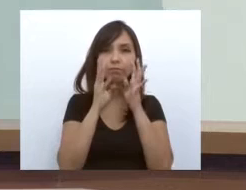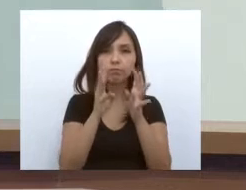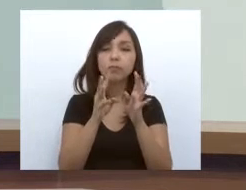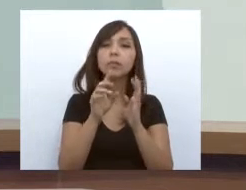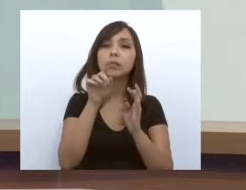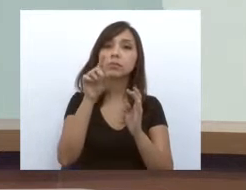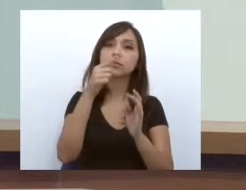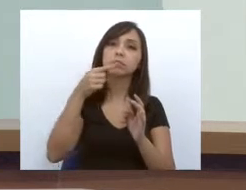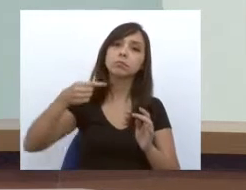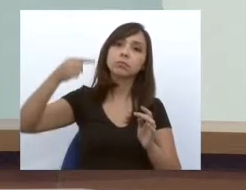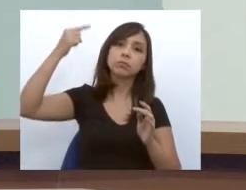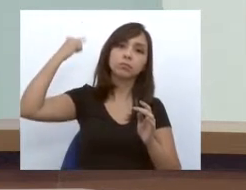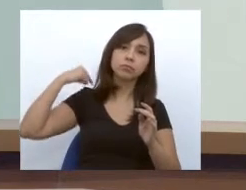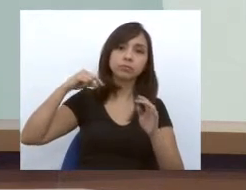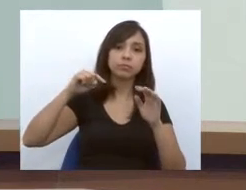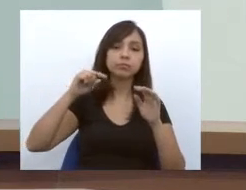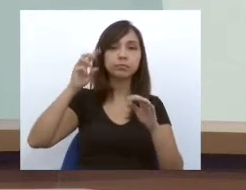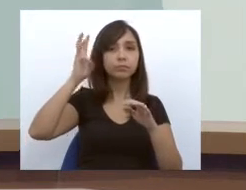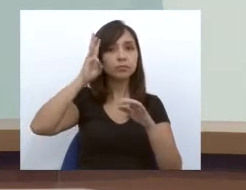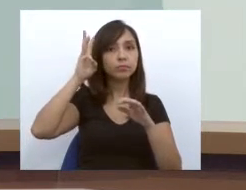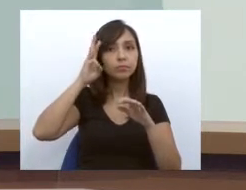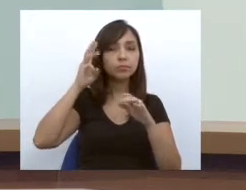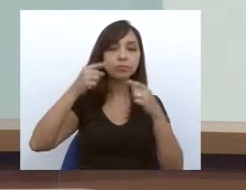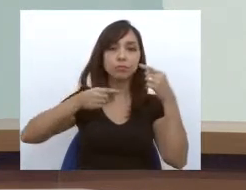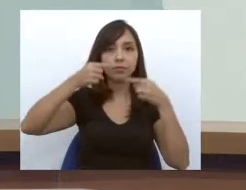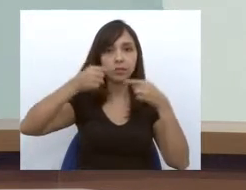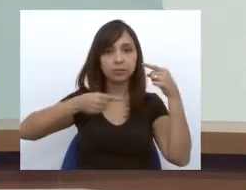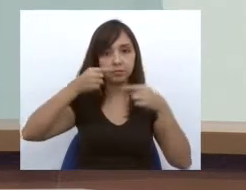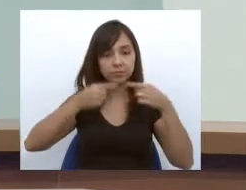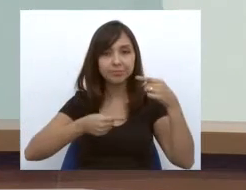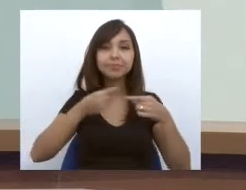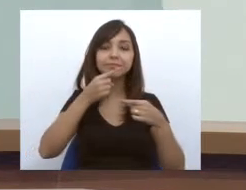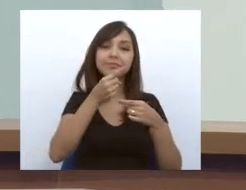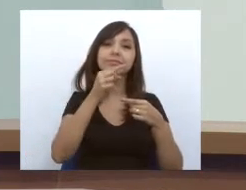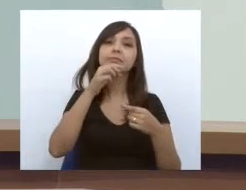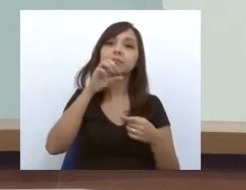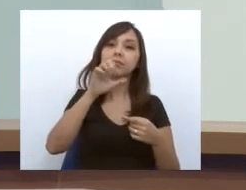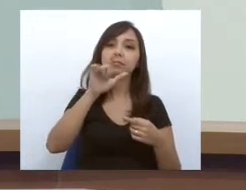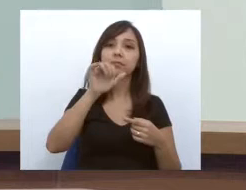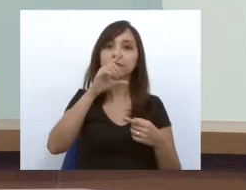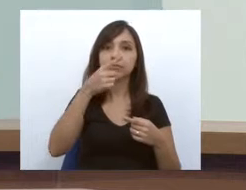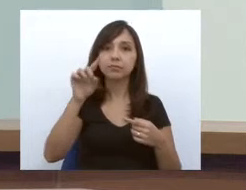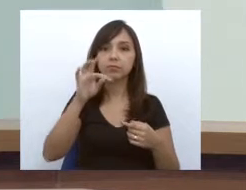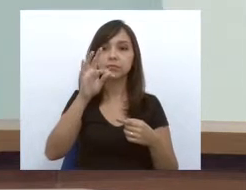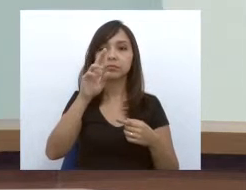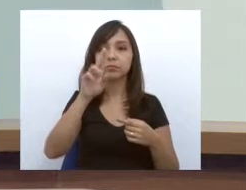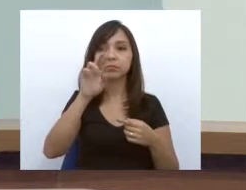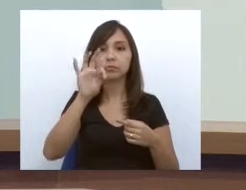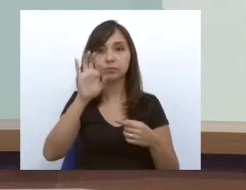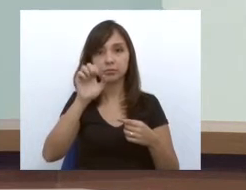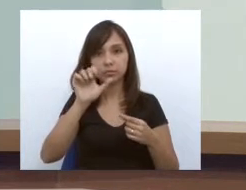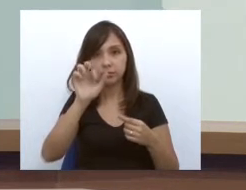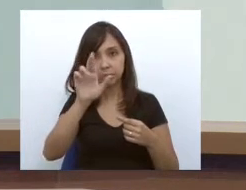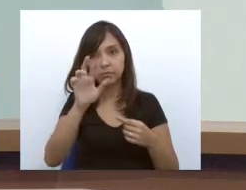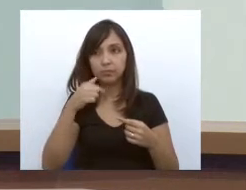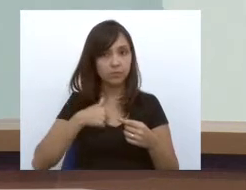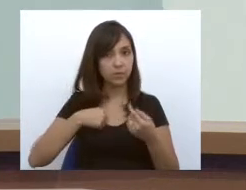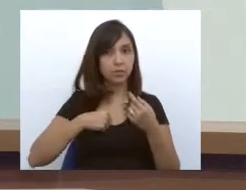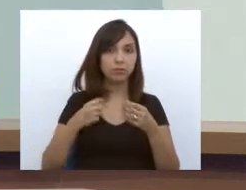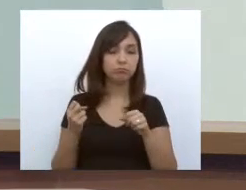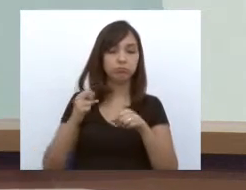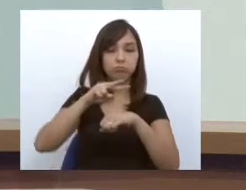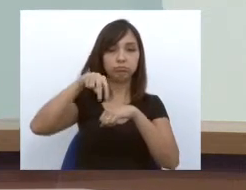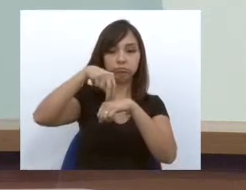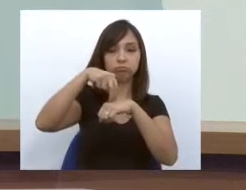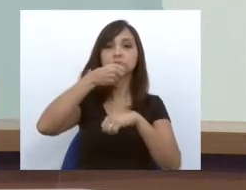na sessão anterior, quando teve início o debate sobre as eleições do Conselho Tutelar, eu acabei não entrando na discussão